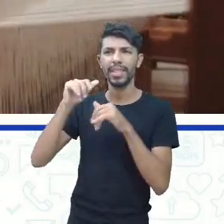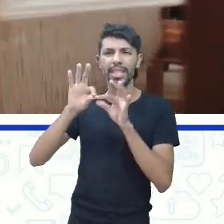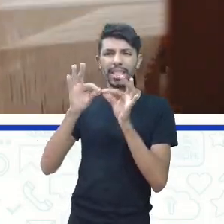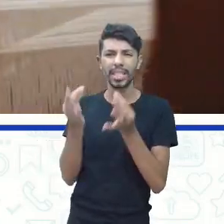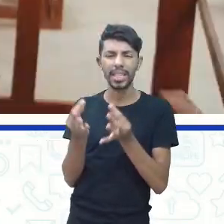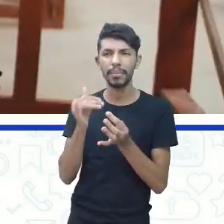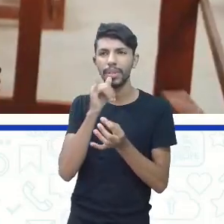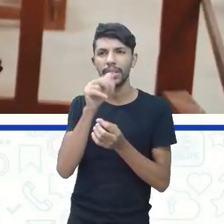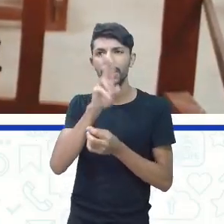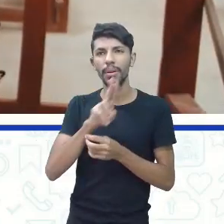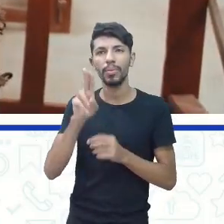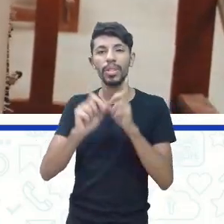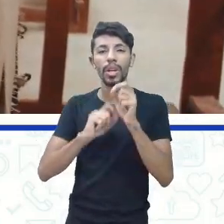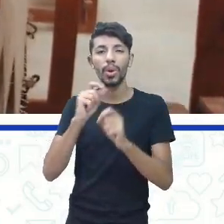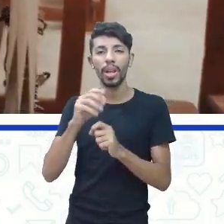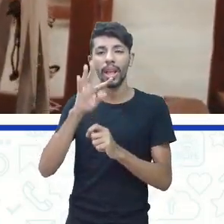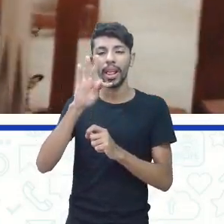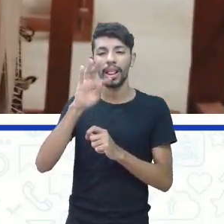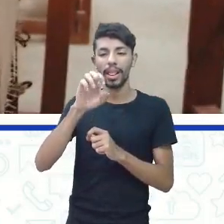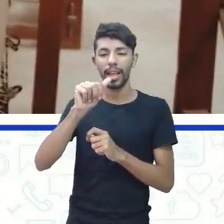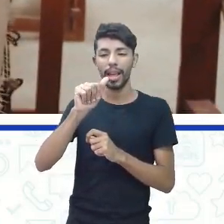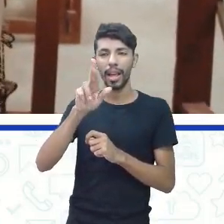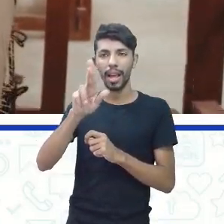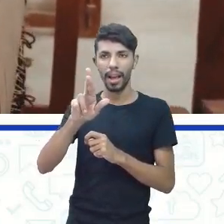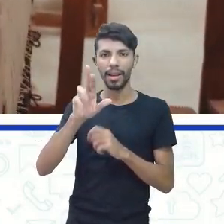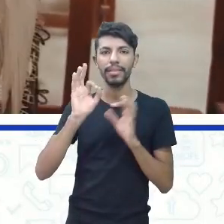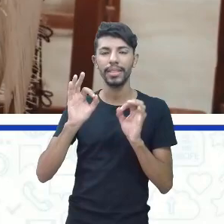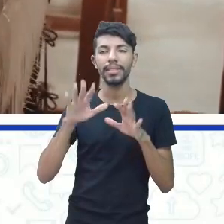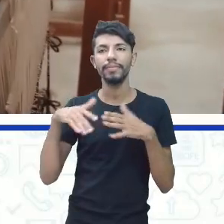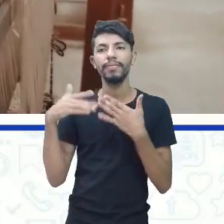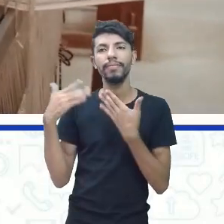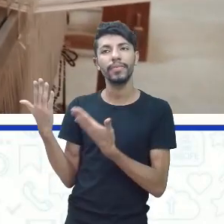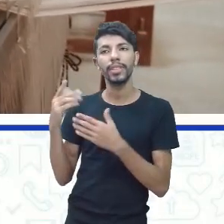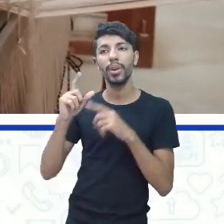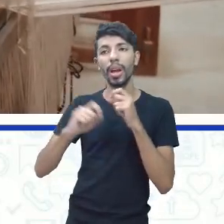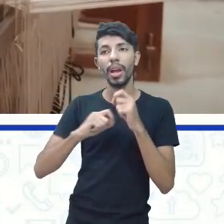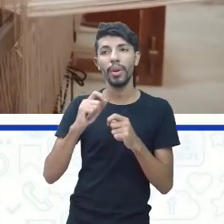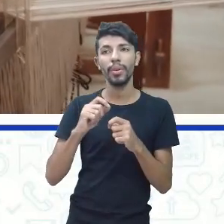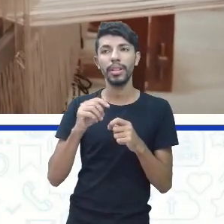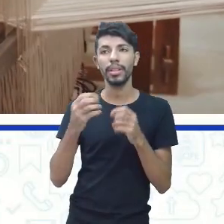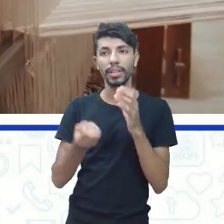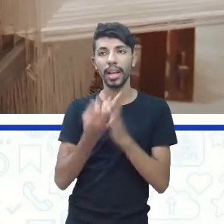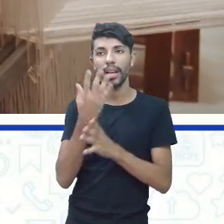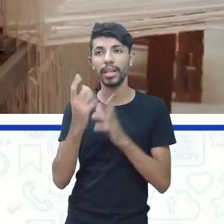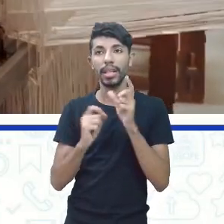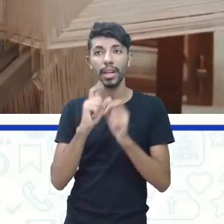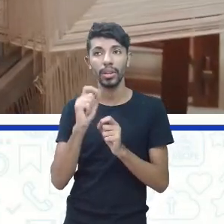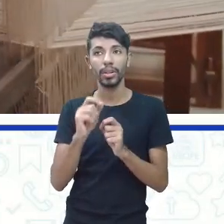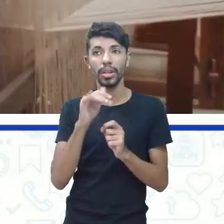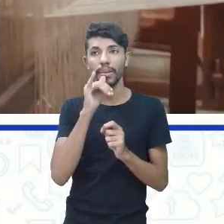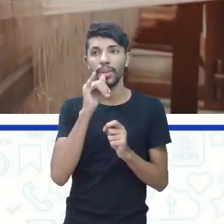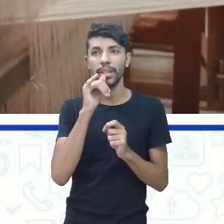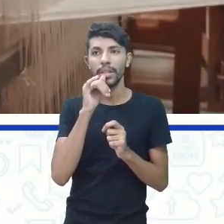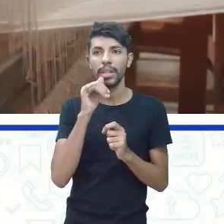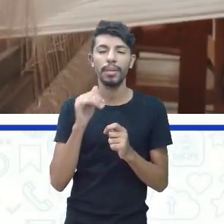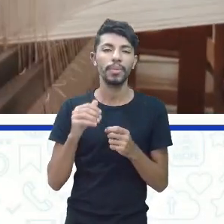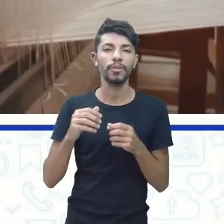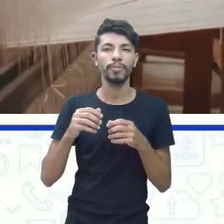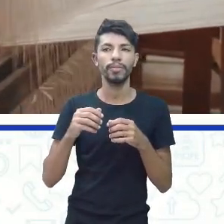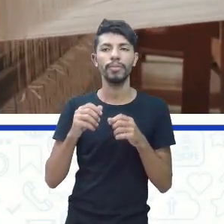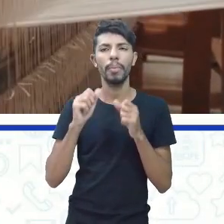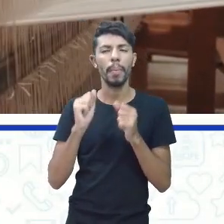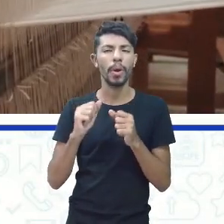utilização de madeira, um tear. Então, aqui ele está produzindo um tecido que poderia ser uma rede, um